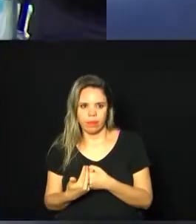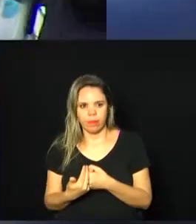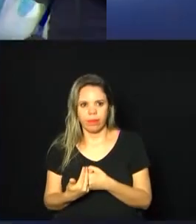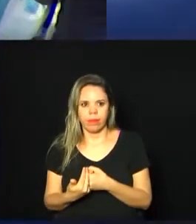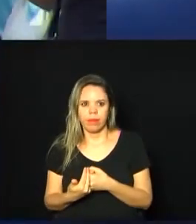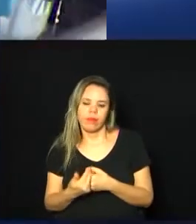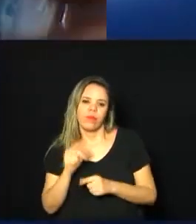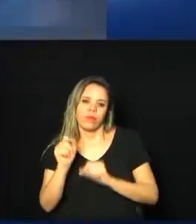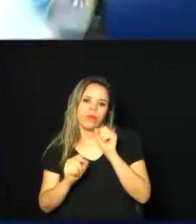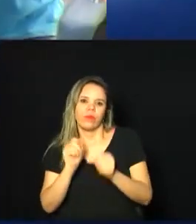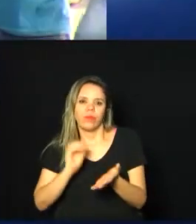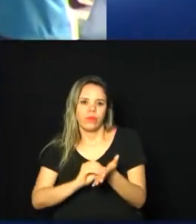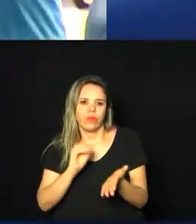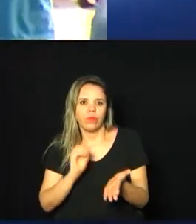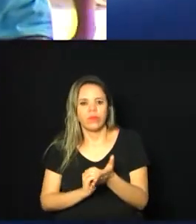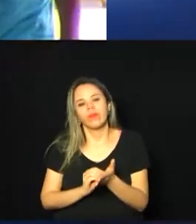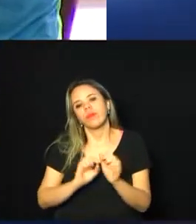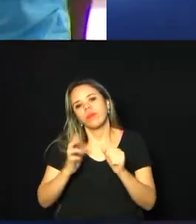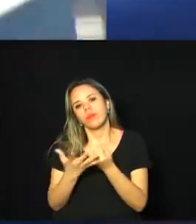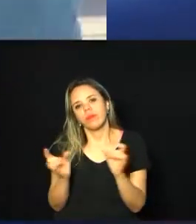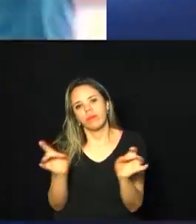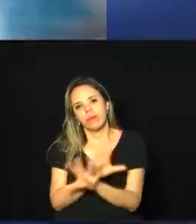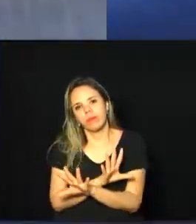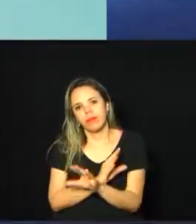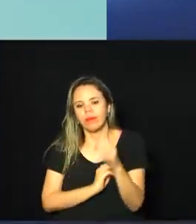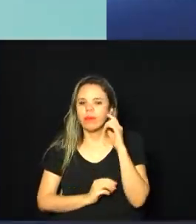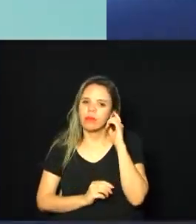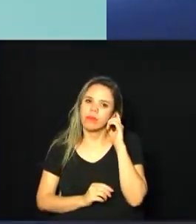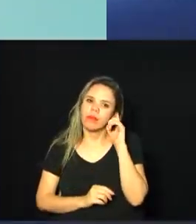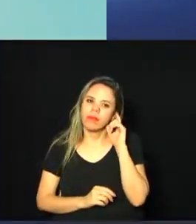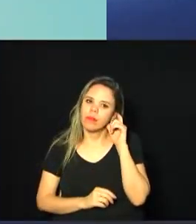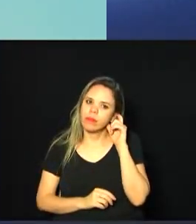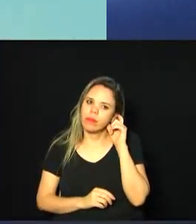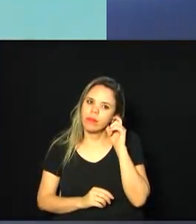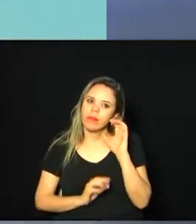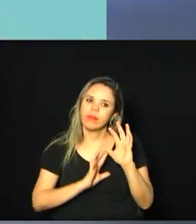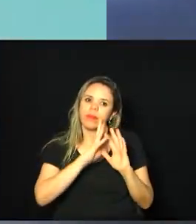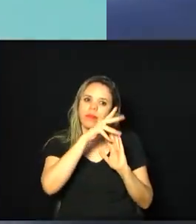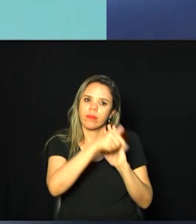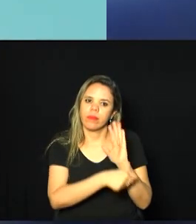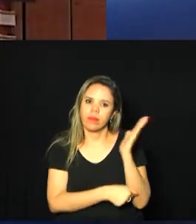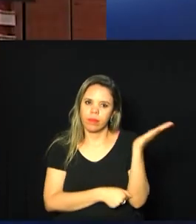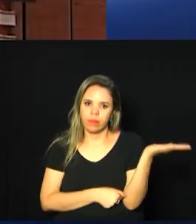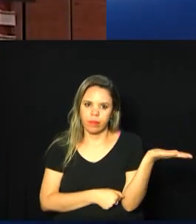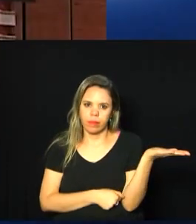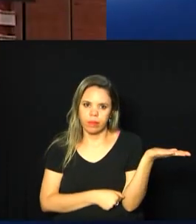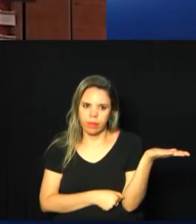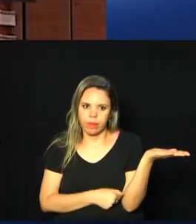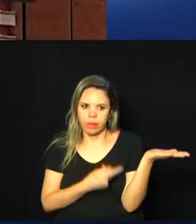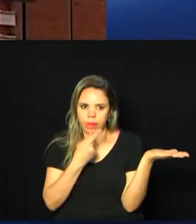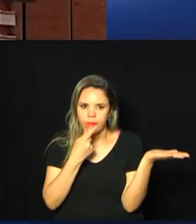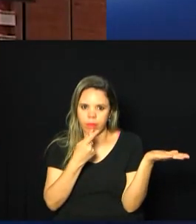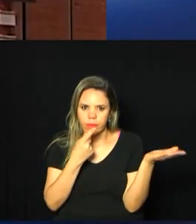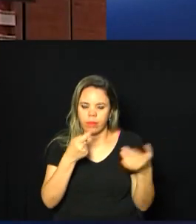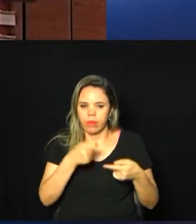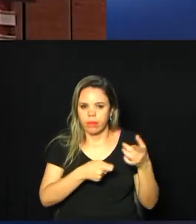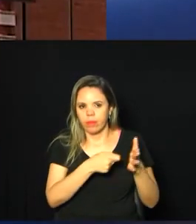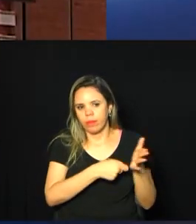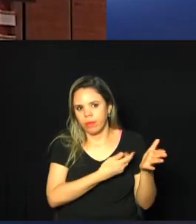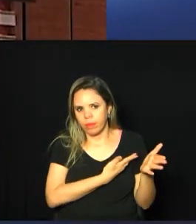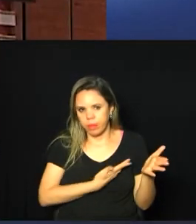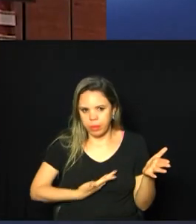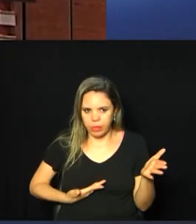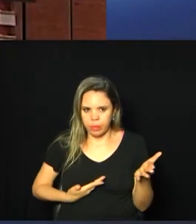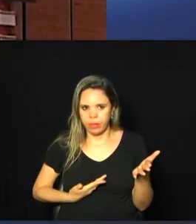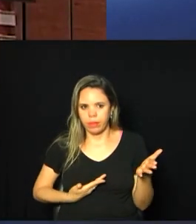sobre o que falta para a pandemia acabar. E o quadro Giro Ambiental fala sobre as políticas públicas